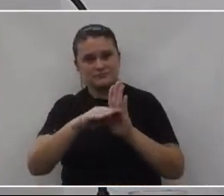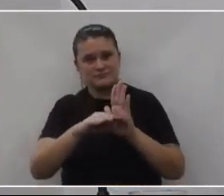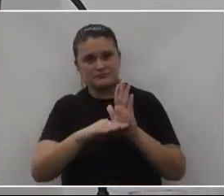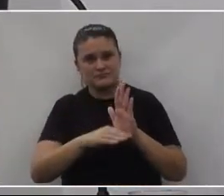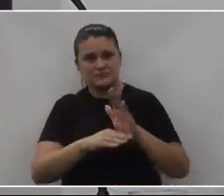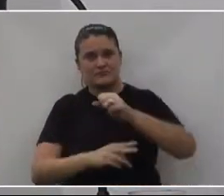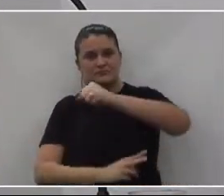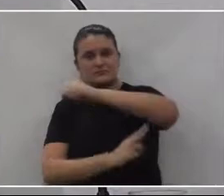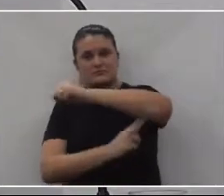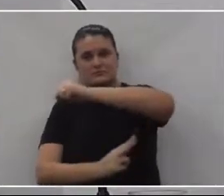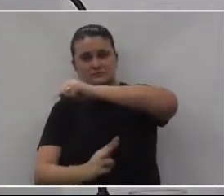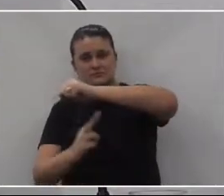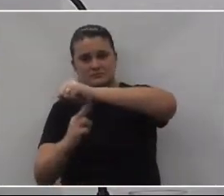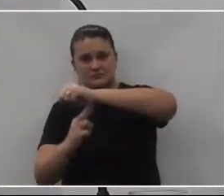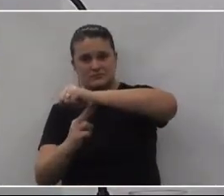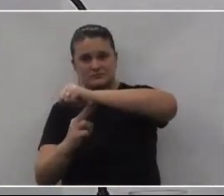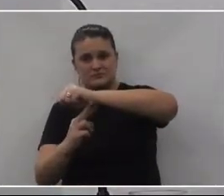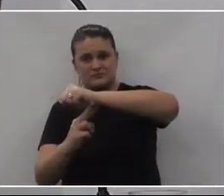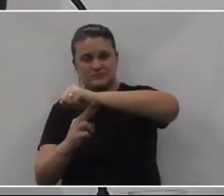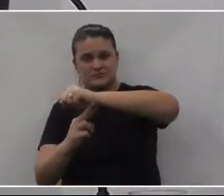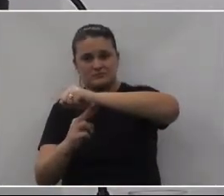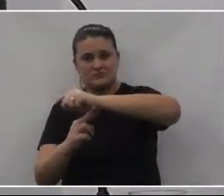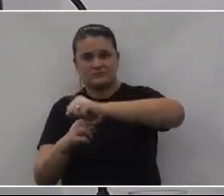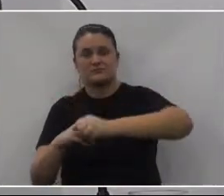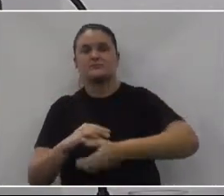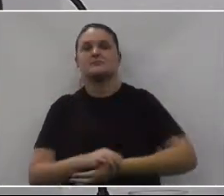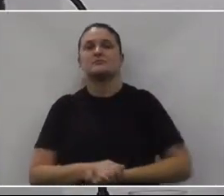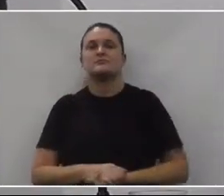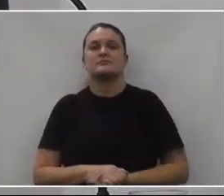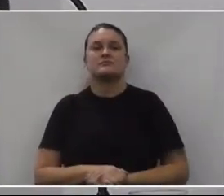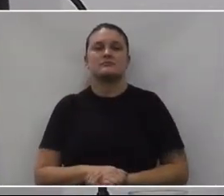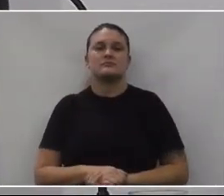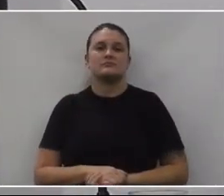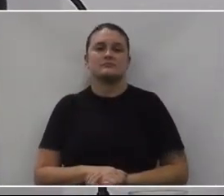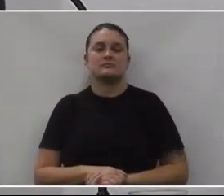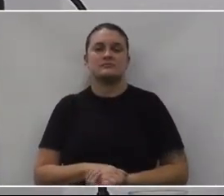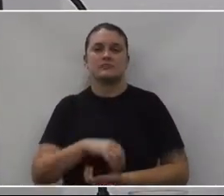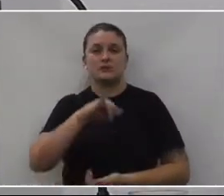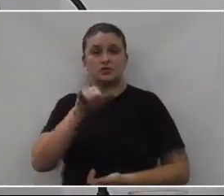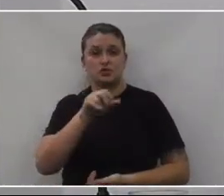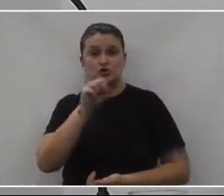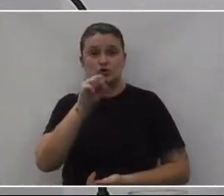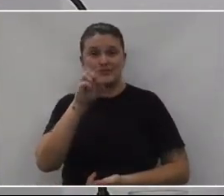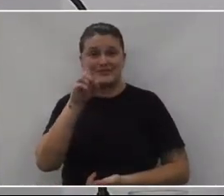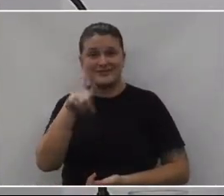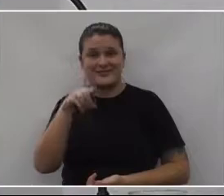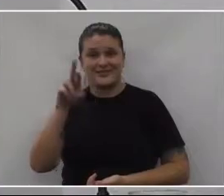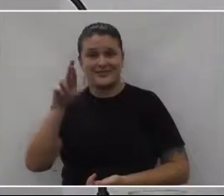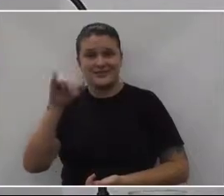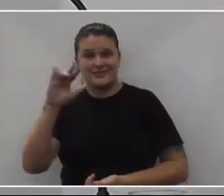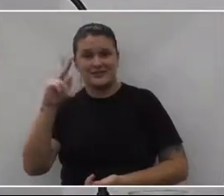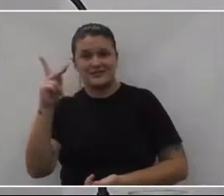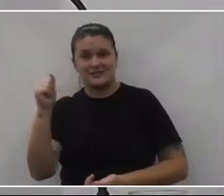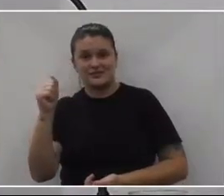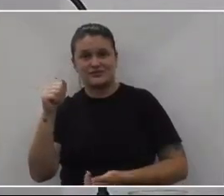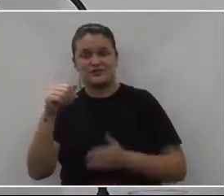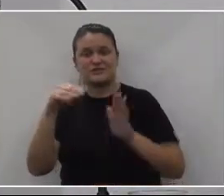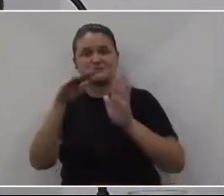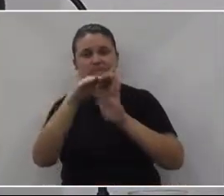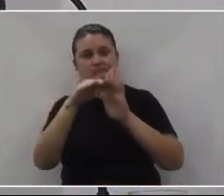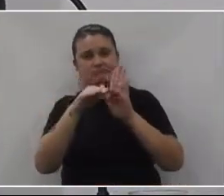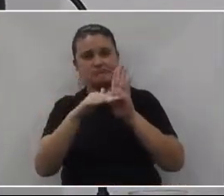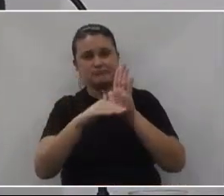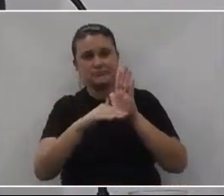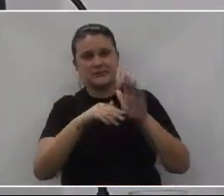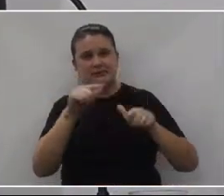da ponte José Richa em União da Vitória. Segue num cronograma até